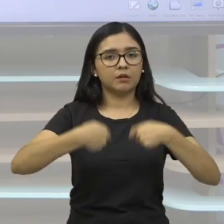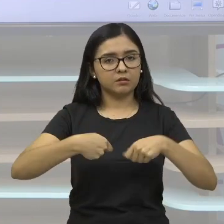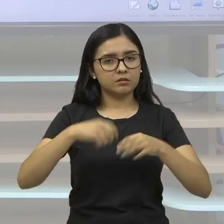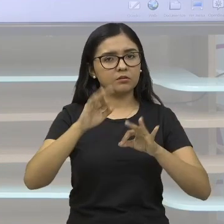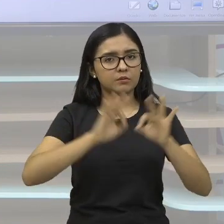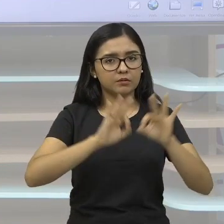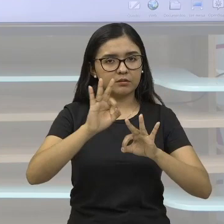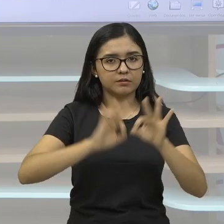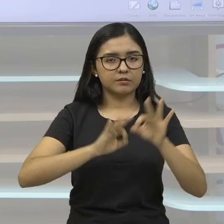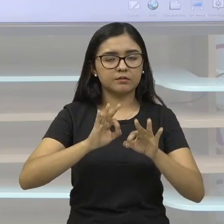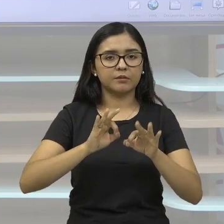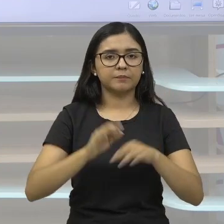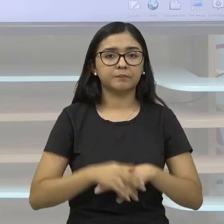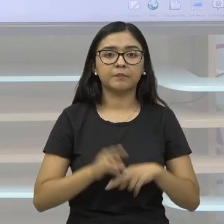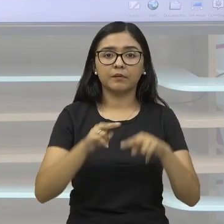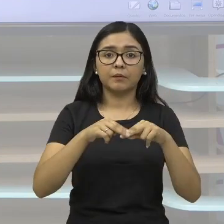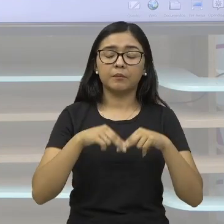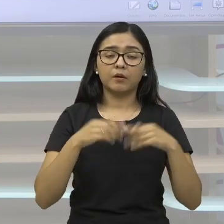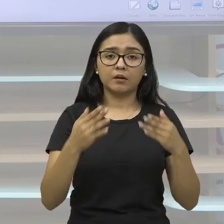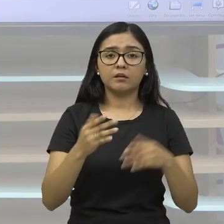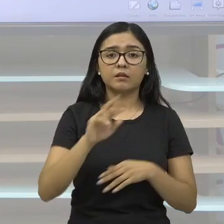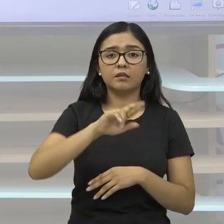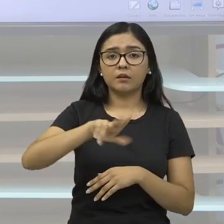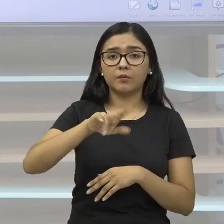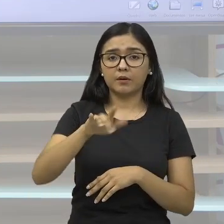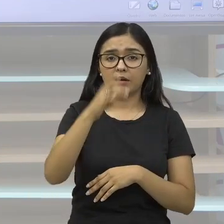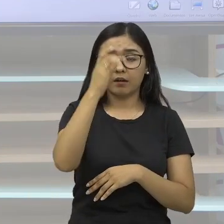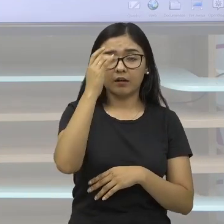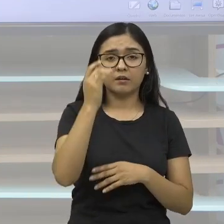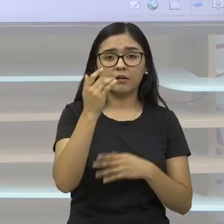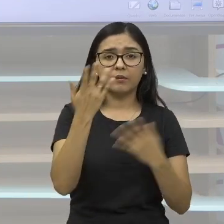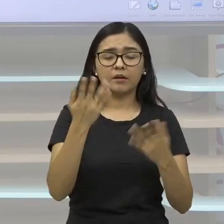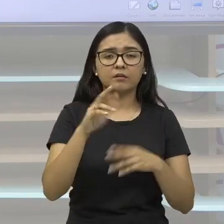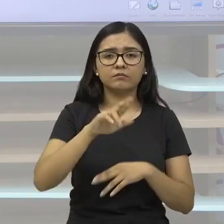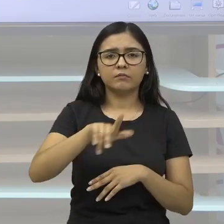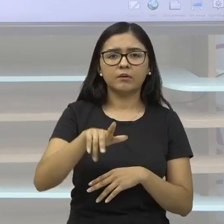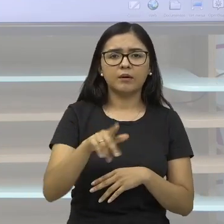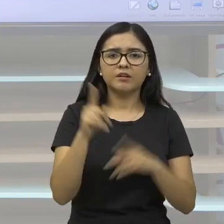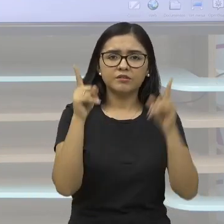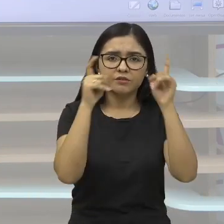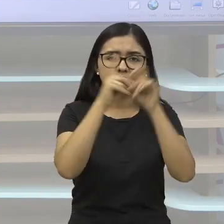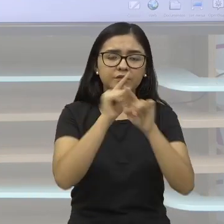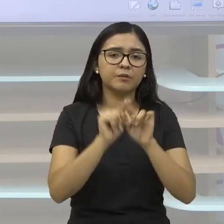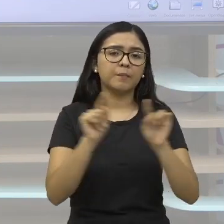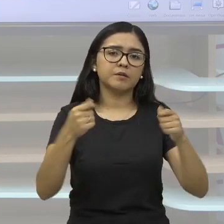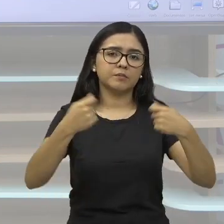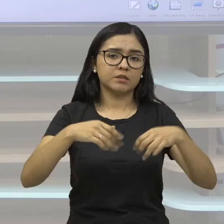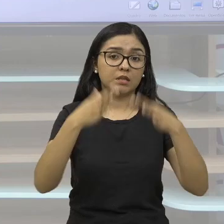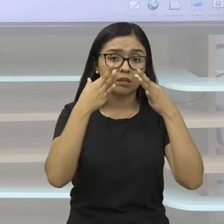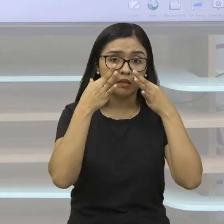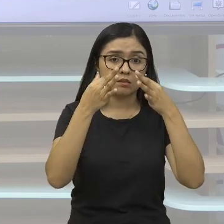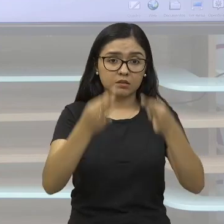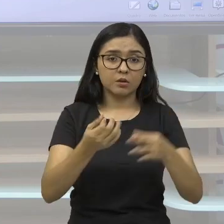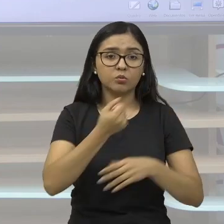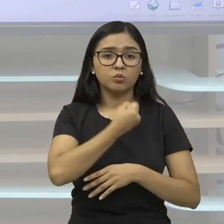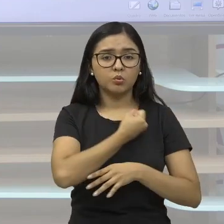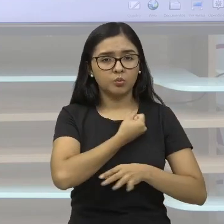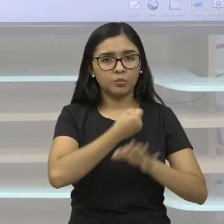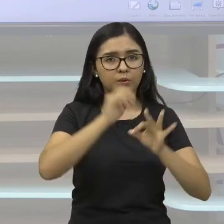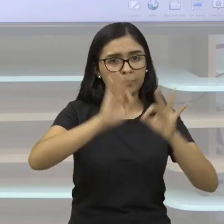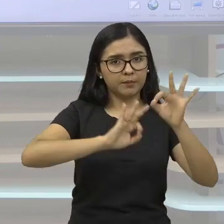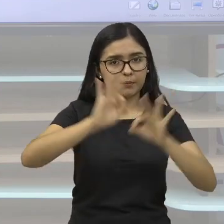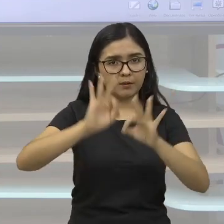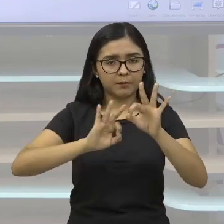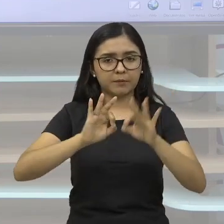né? Porque apesar de não ser difícil, mas dá muito trabalho, porque são vários números e tal. Então, o que a gente não pode perder é justamente